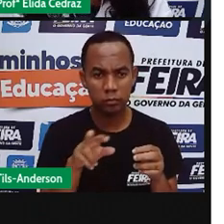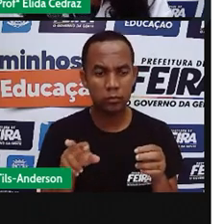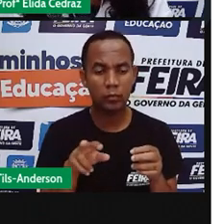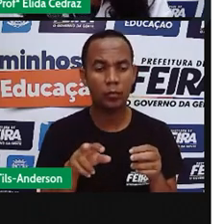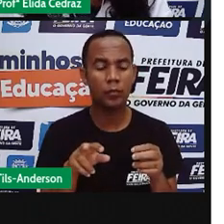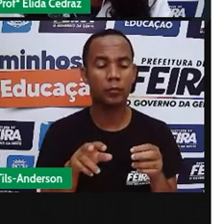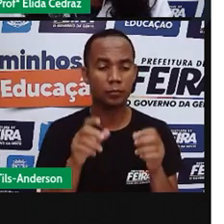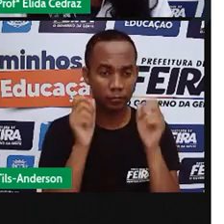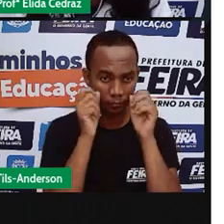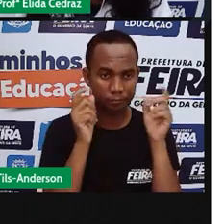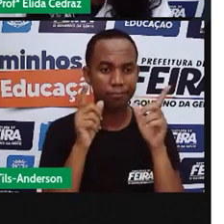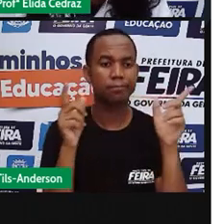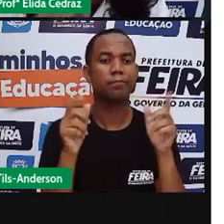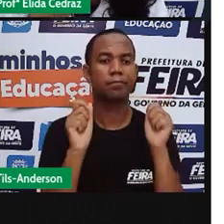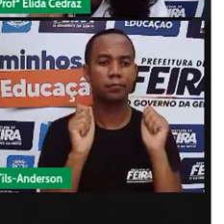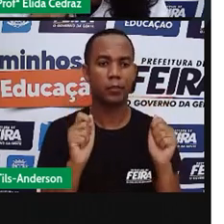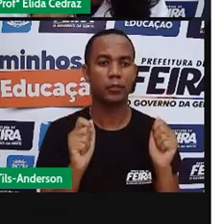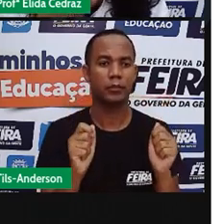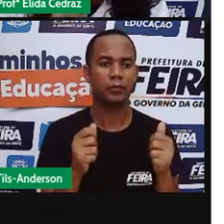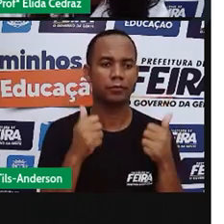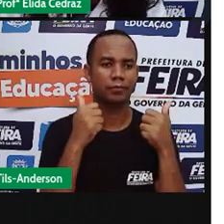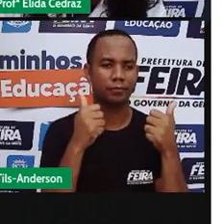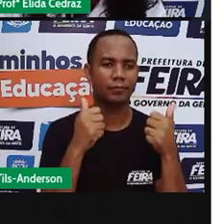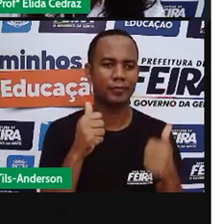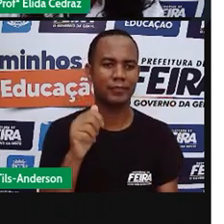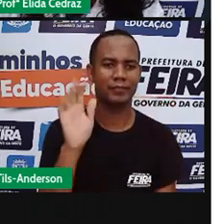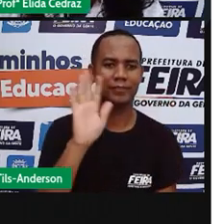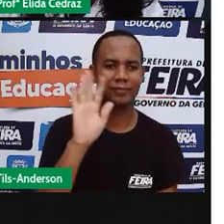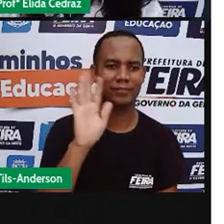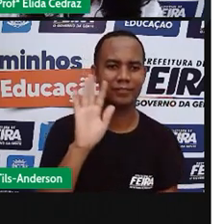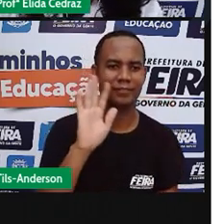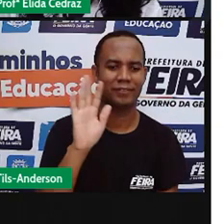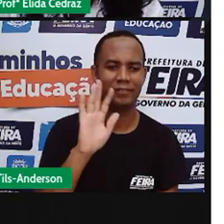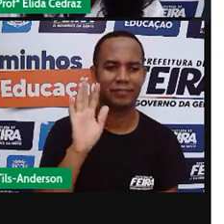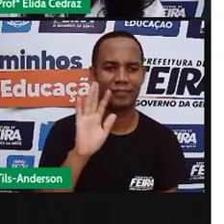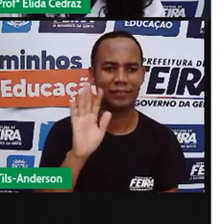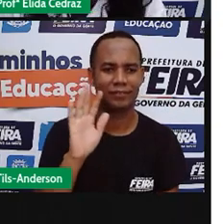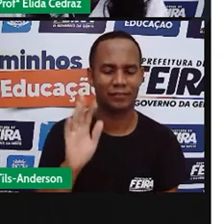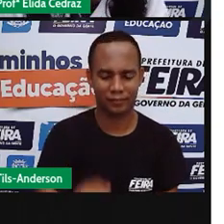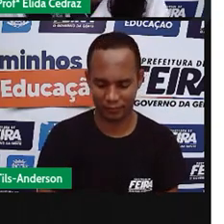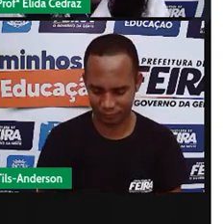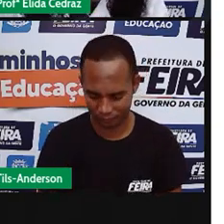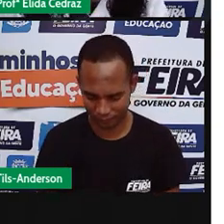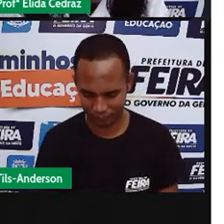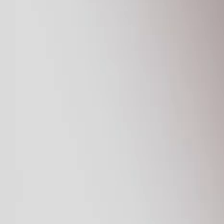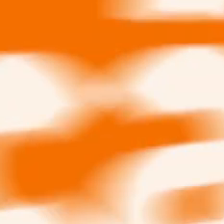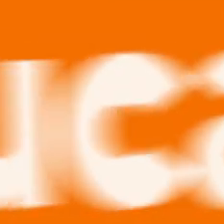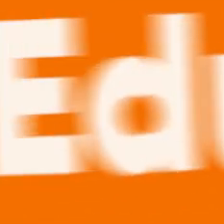todas as suas dúvidas. Então, ó, um beijo para você e até a próxima aula.